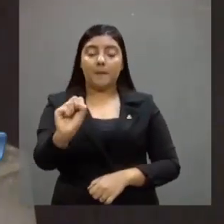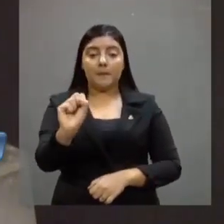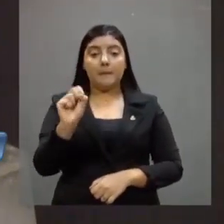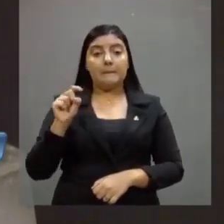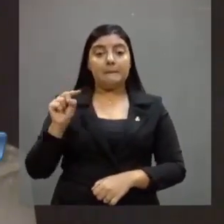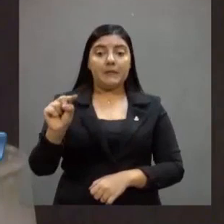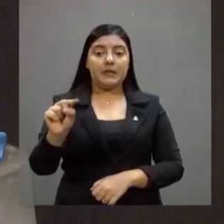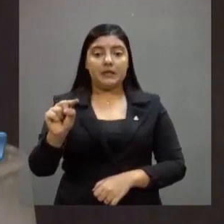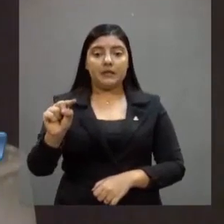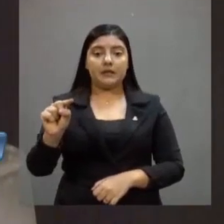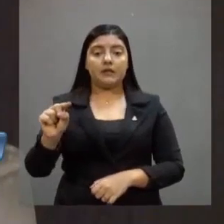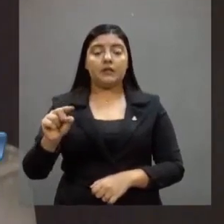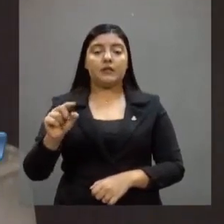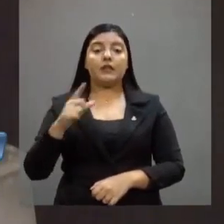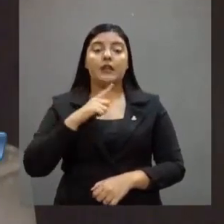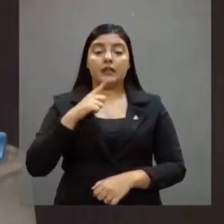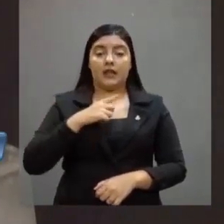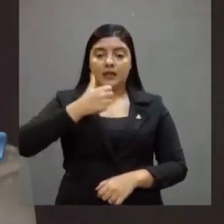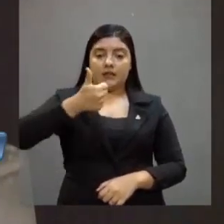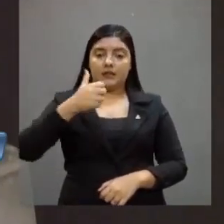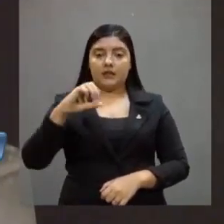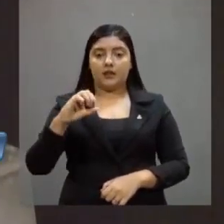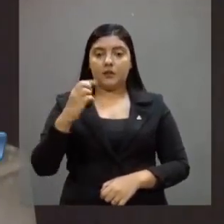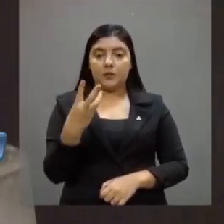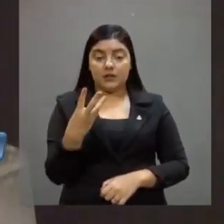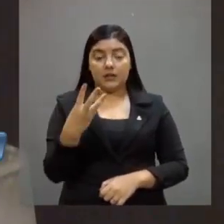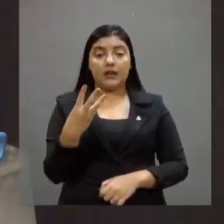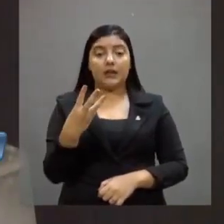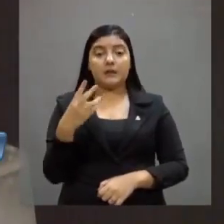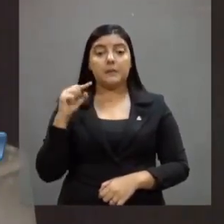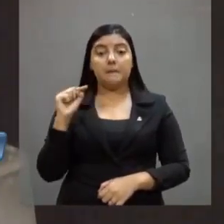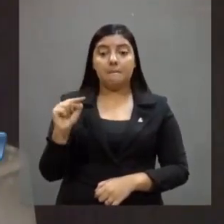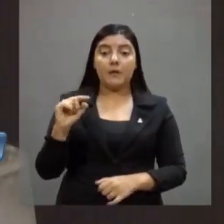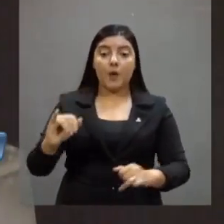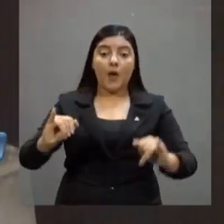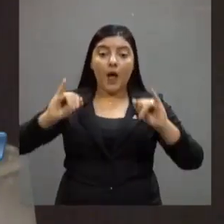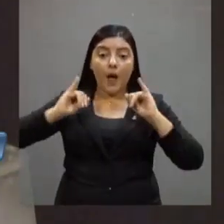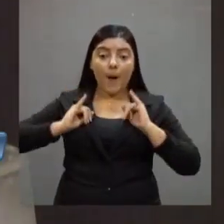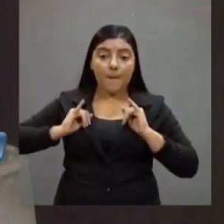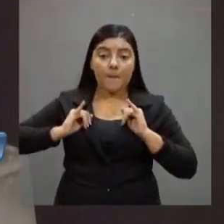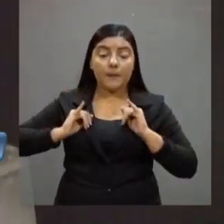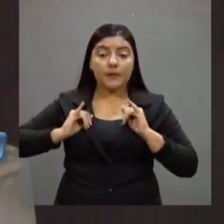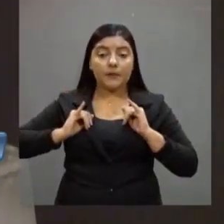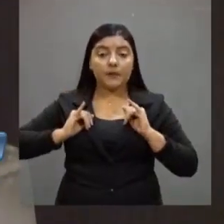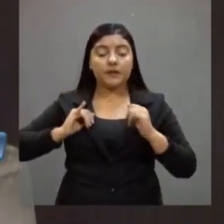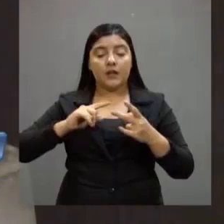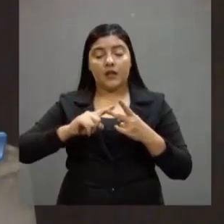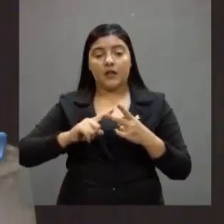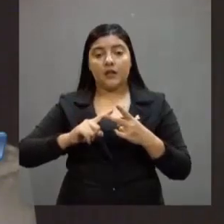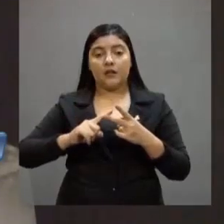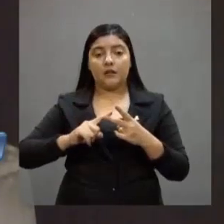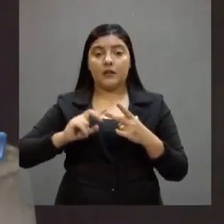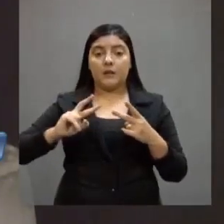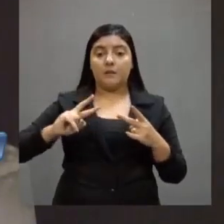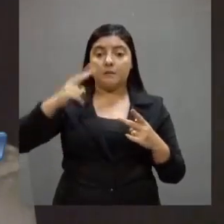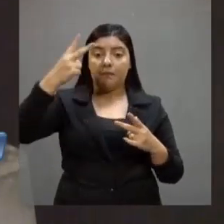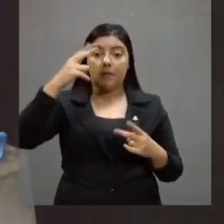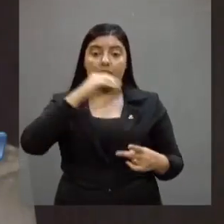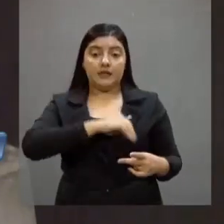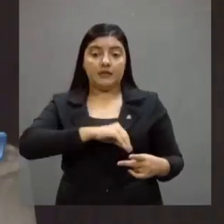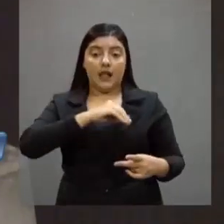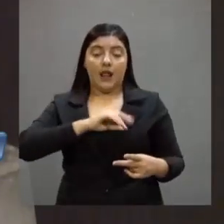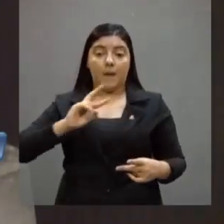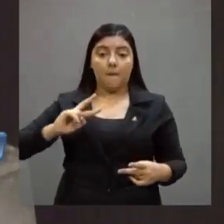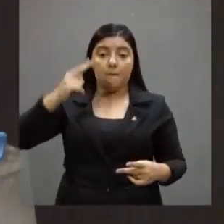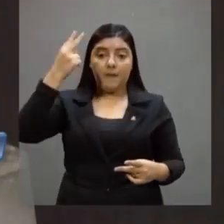mil, 103 mil aposentados, pensionistas e ativos ganham mais que 2 salários mínimos.